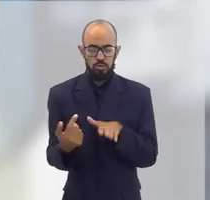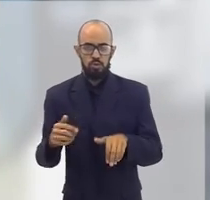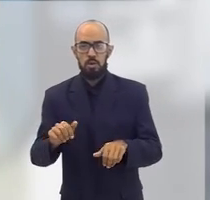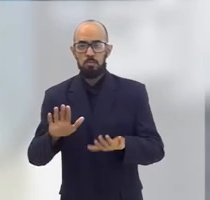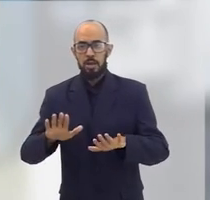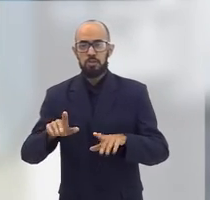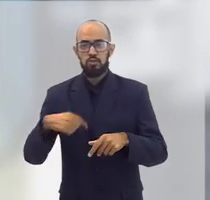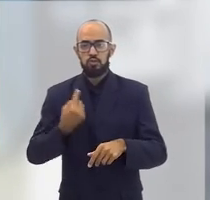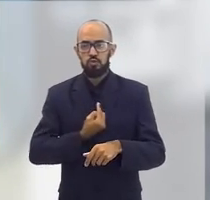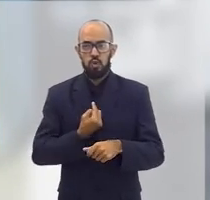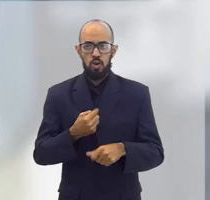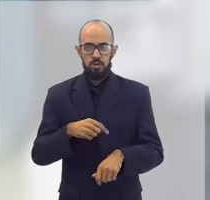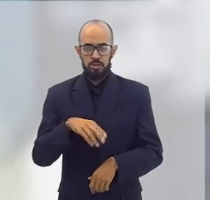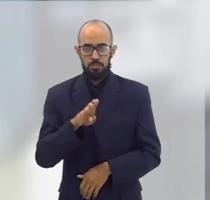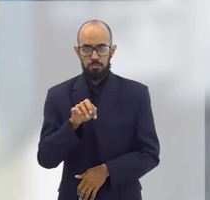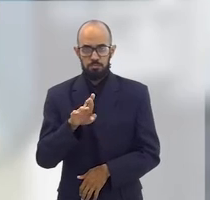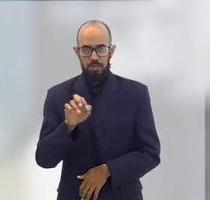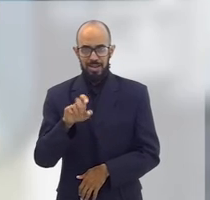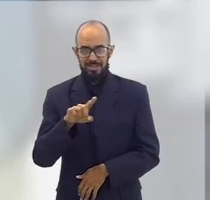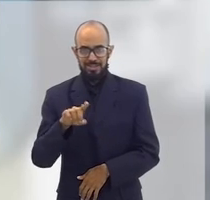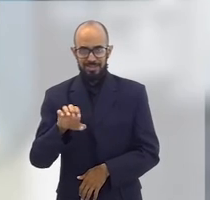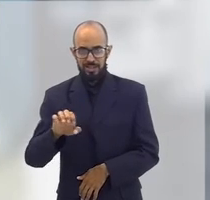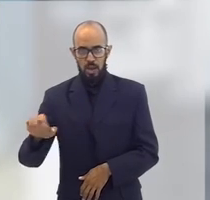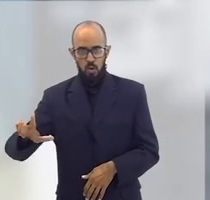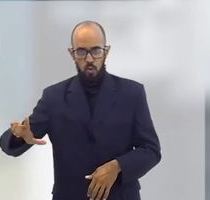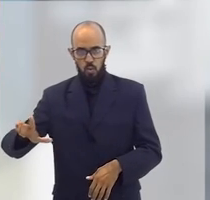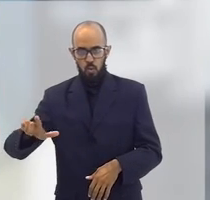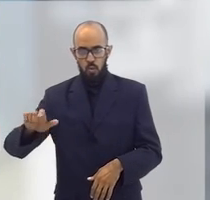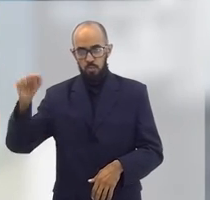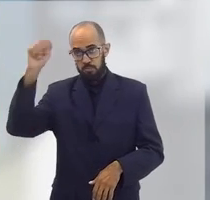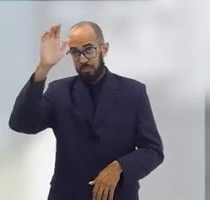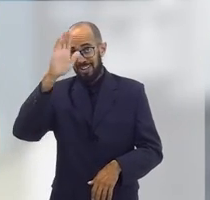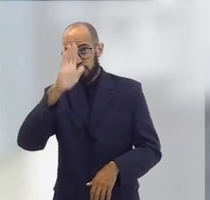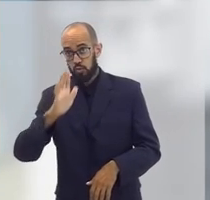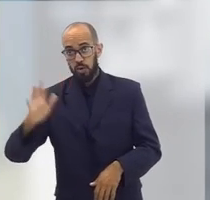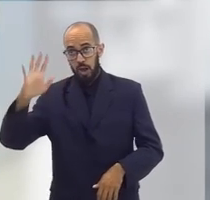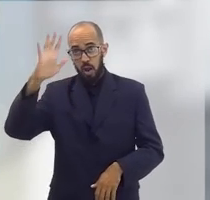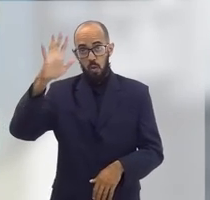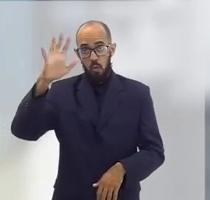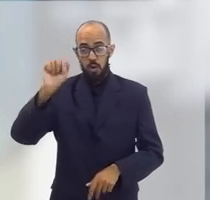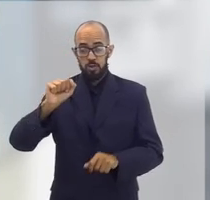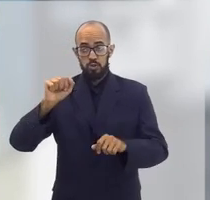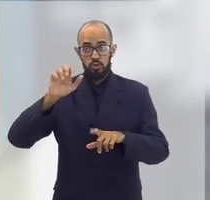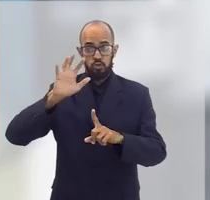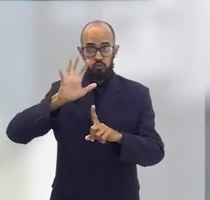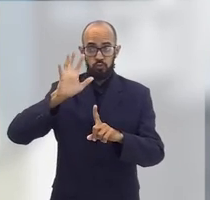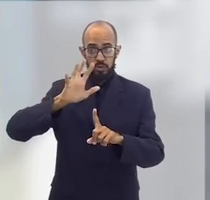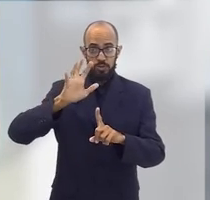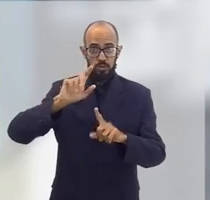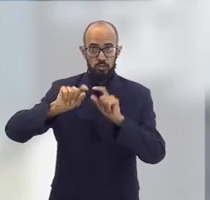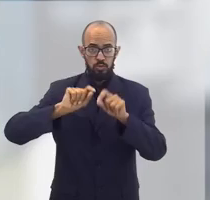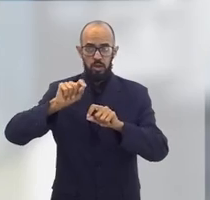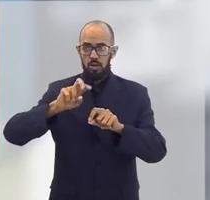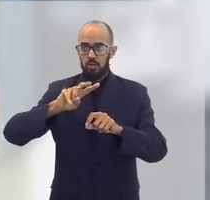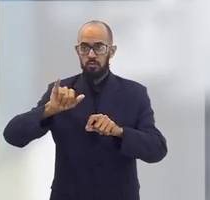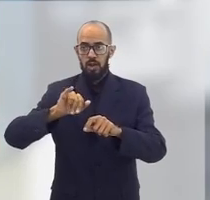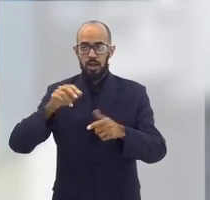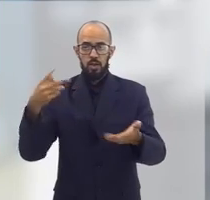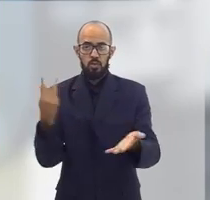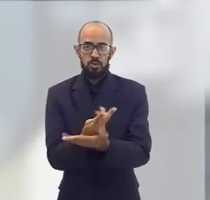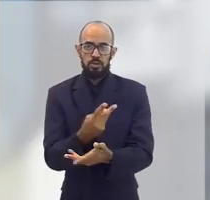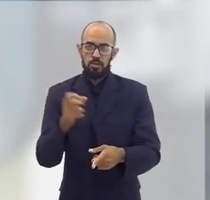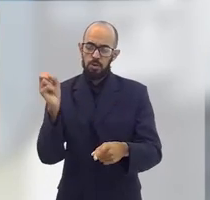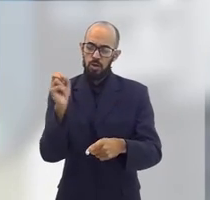Mas nós estimamos, a Brasel, em âmbito nacional, inclusive, que não haverá